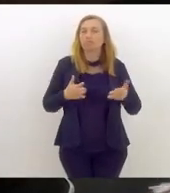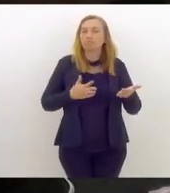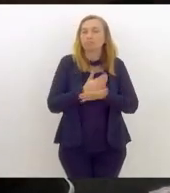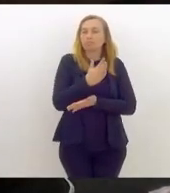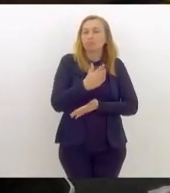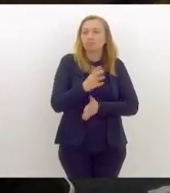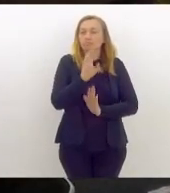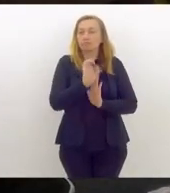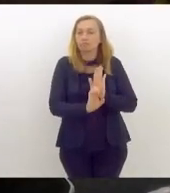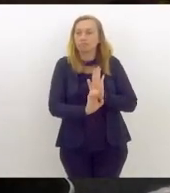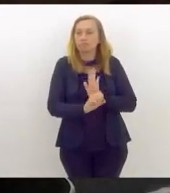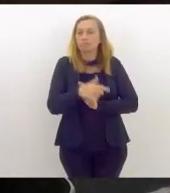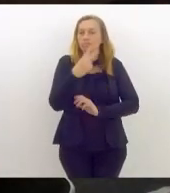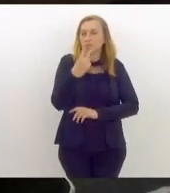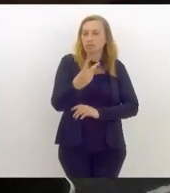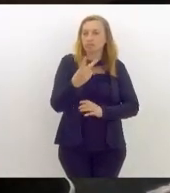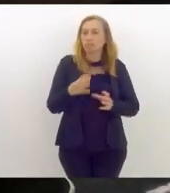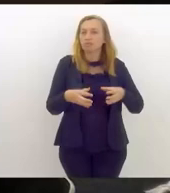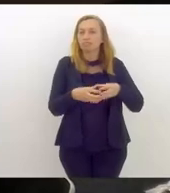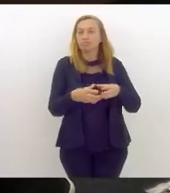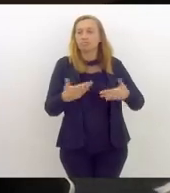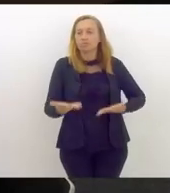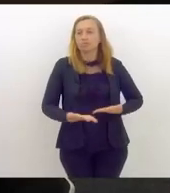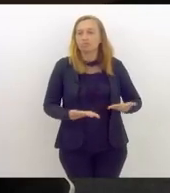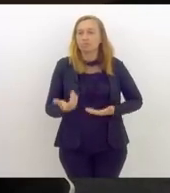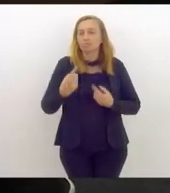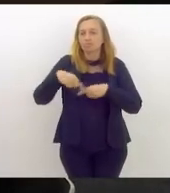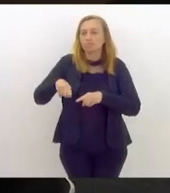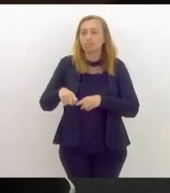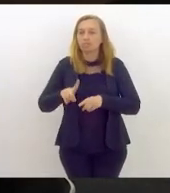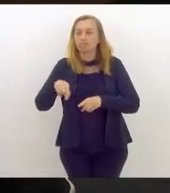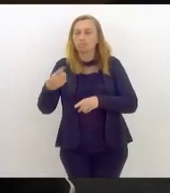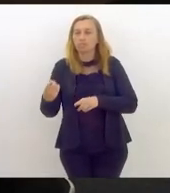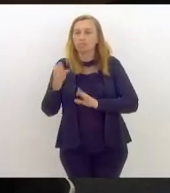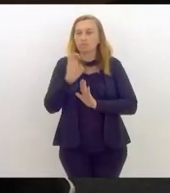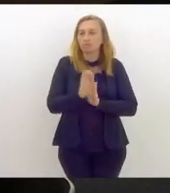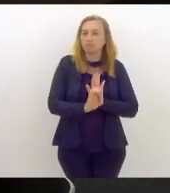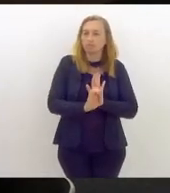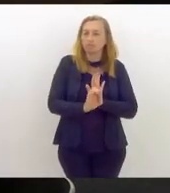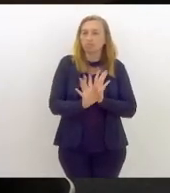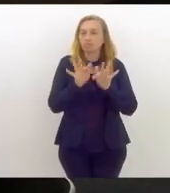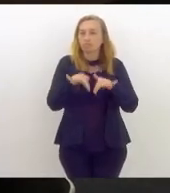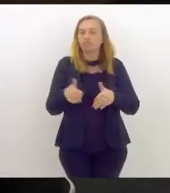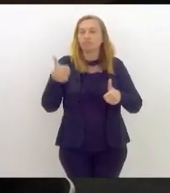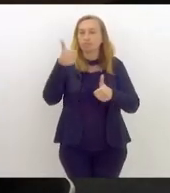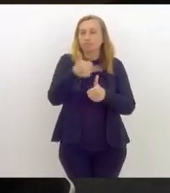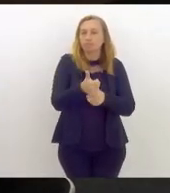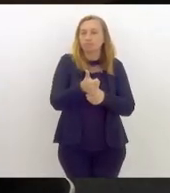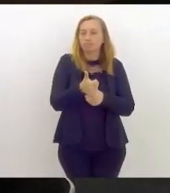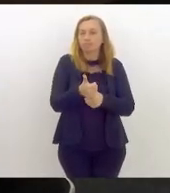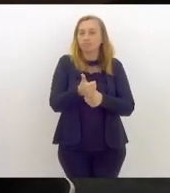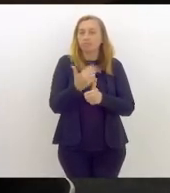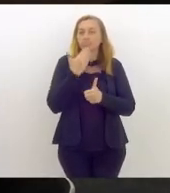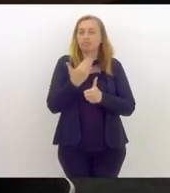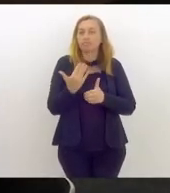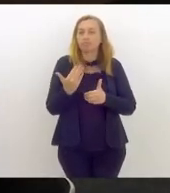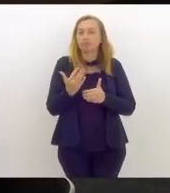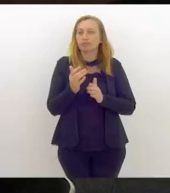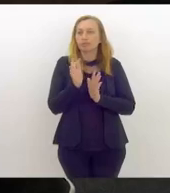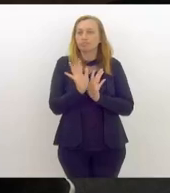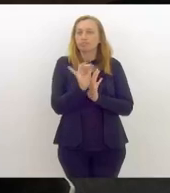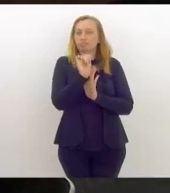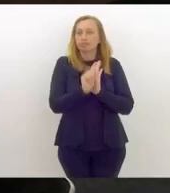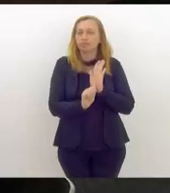das emendas 2 da Comissão de Servidores. Contrárias às demais emendas, concluindo por substitutivo, solicitando forma